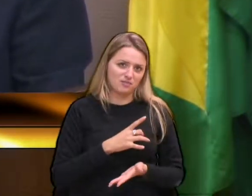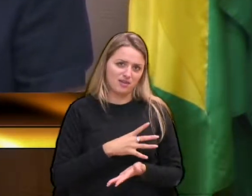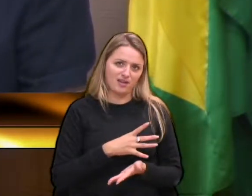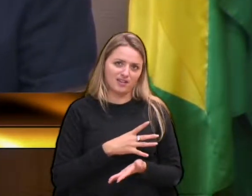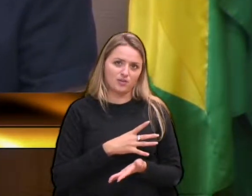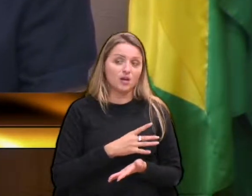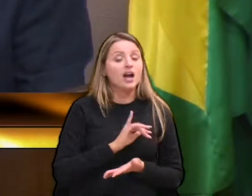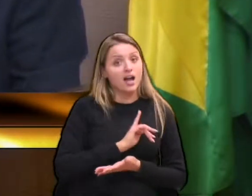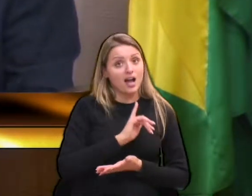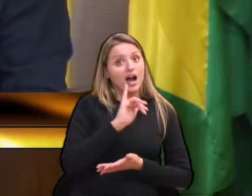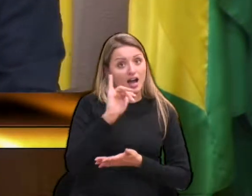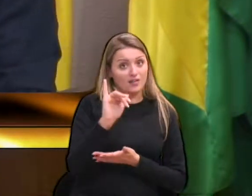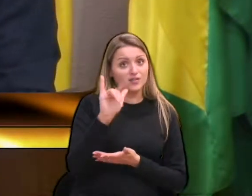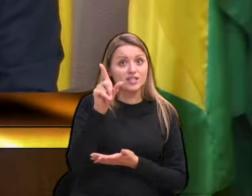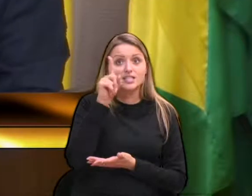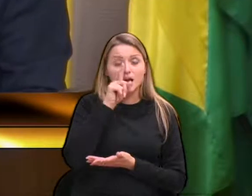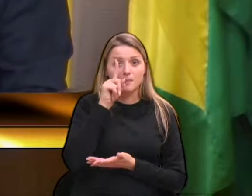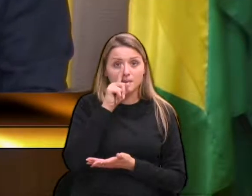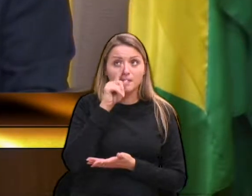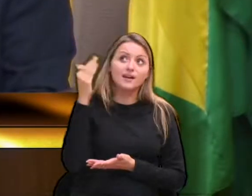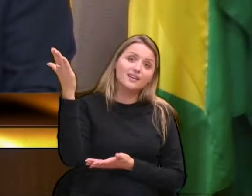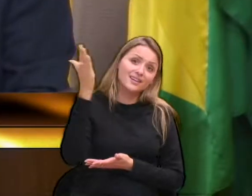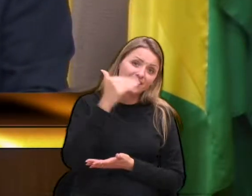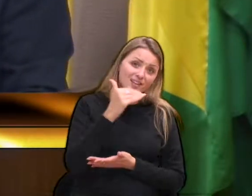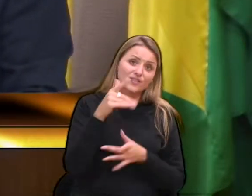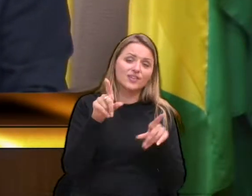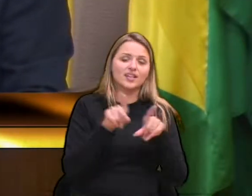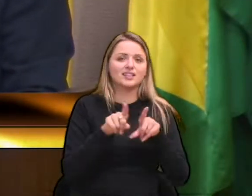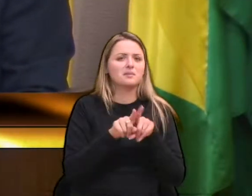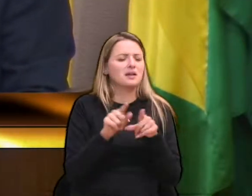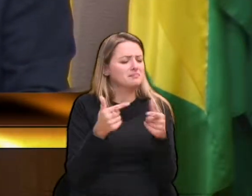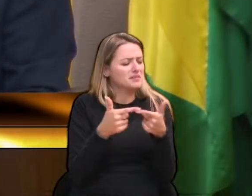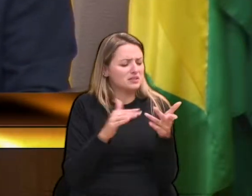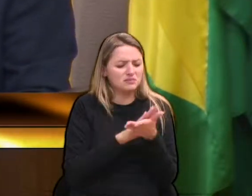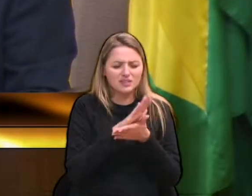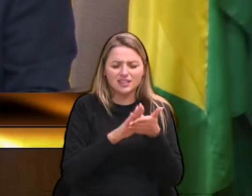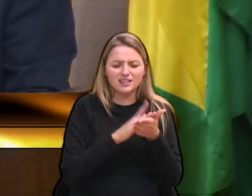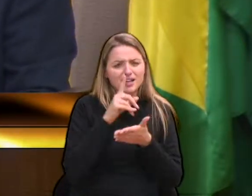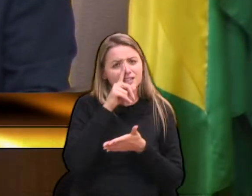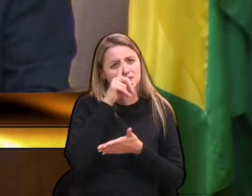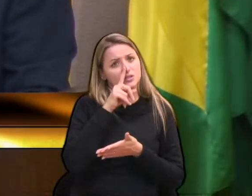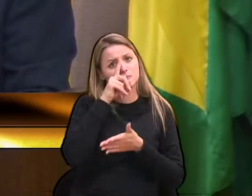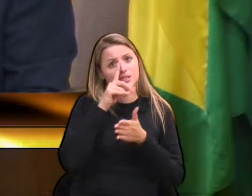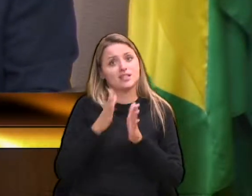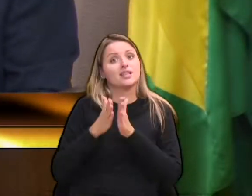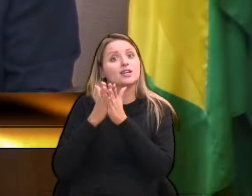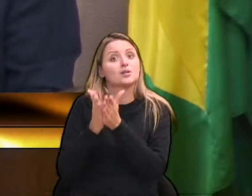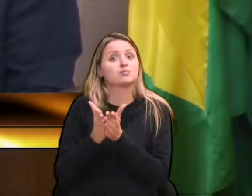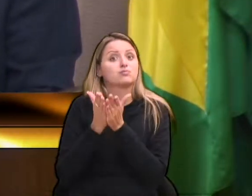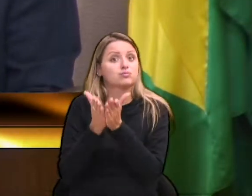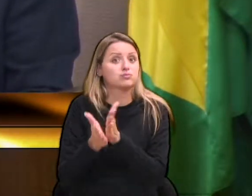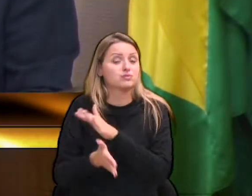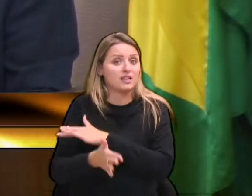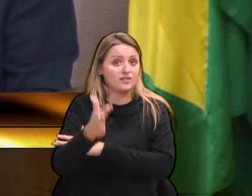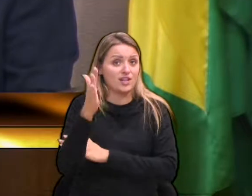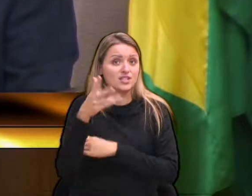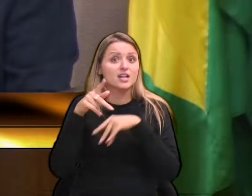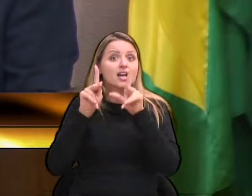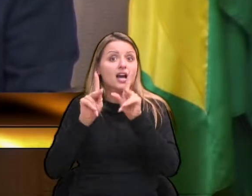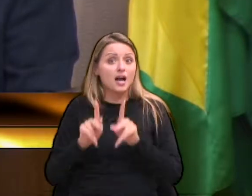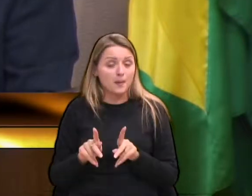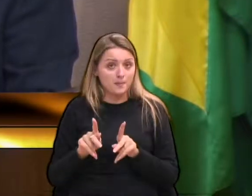Diga para a mãe que venha também. Não há perigo algum na viagem. Ao contrário, quem